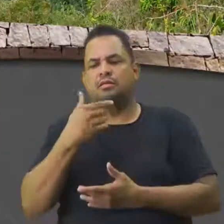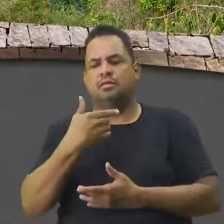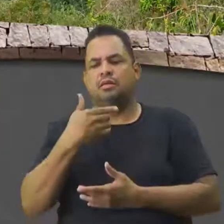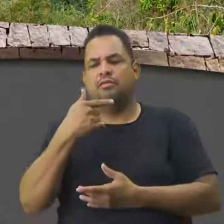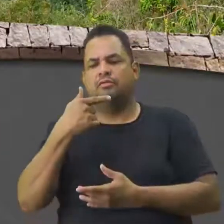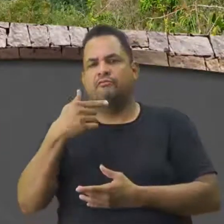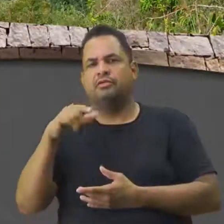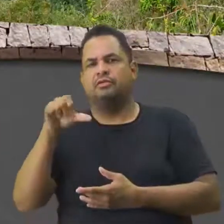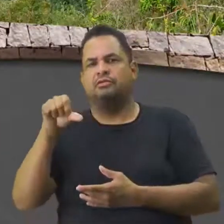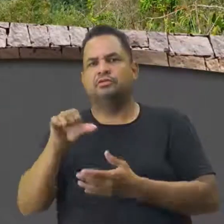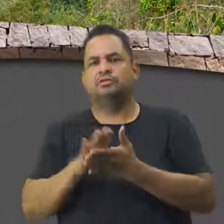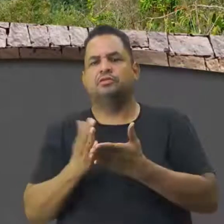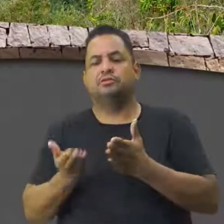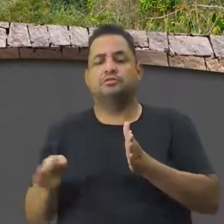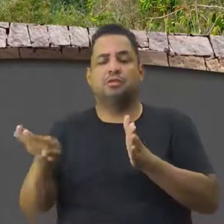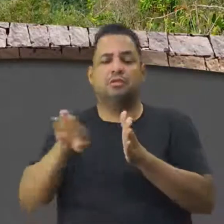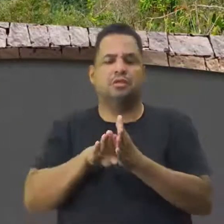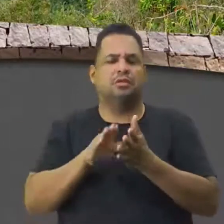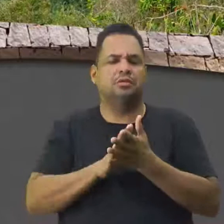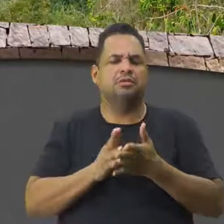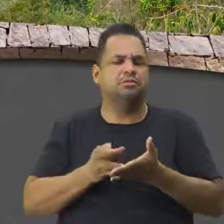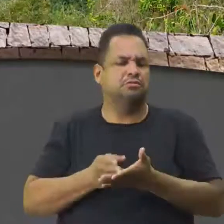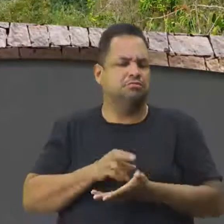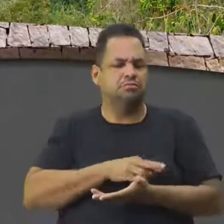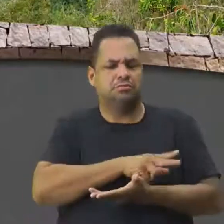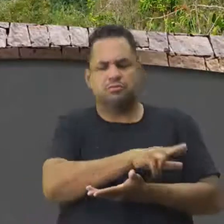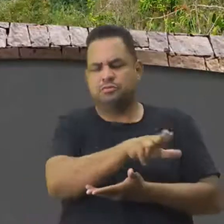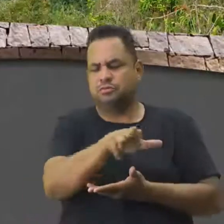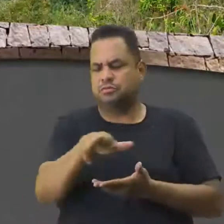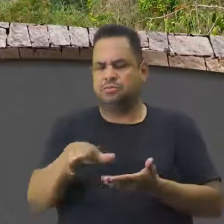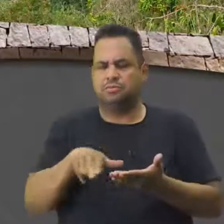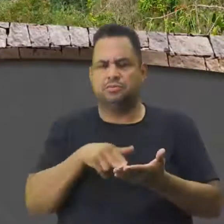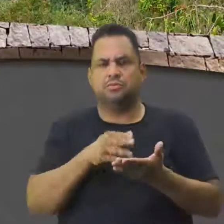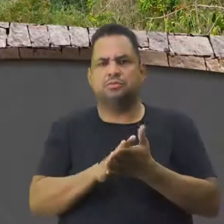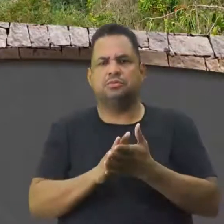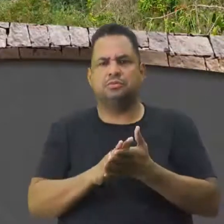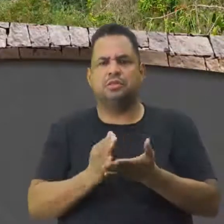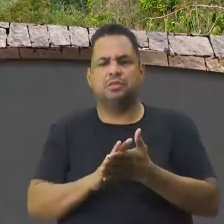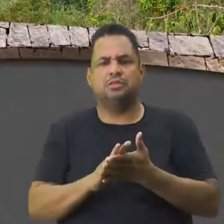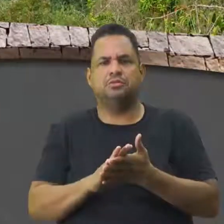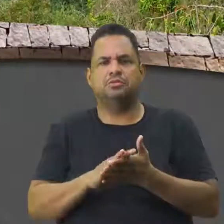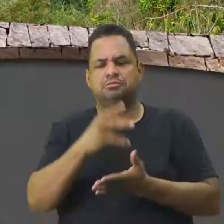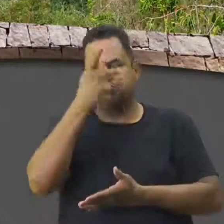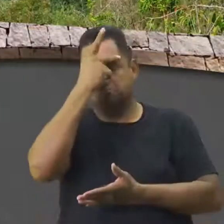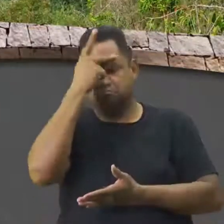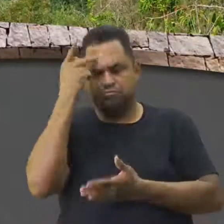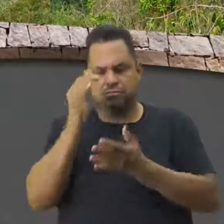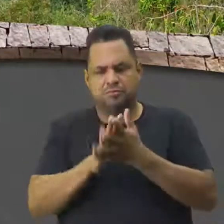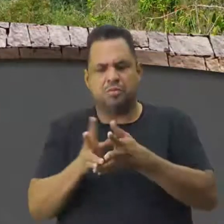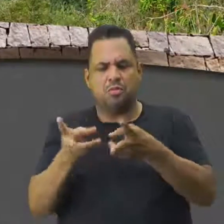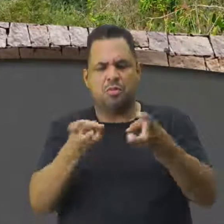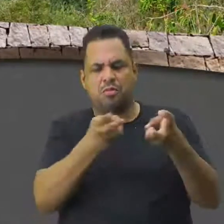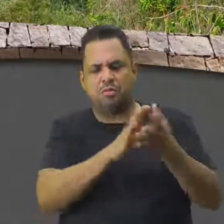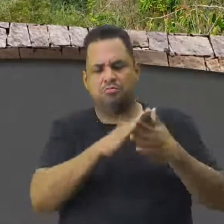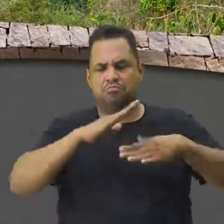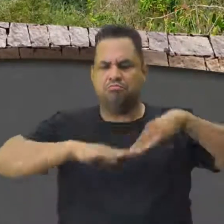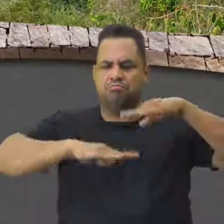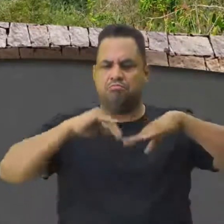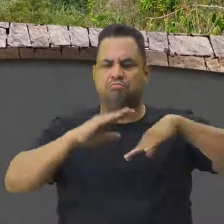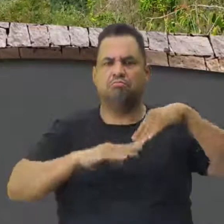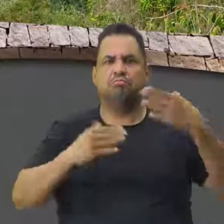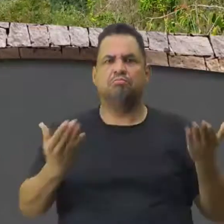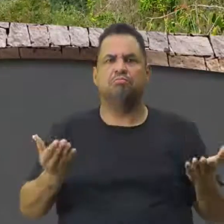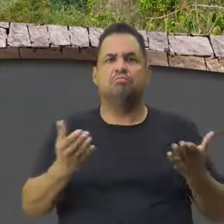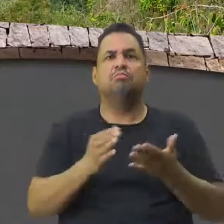garimpeiros. Lembrar que em 58, Rondônia só tinha dois municípios, que era